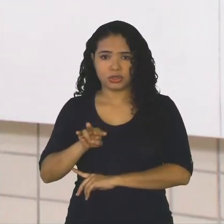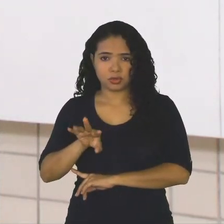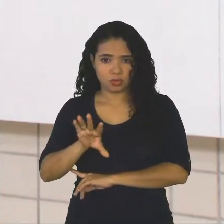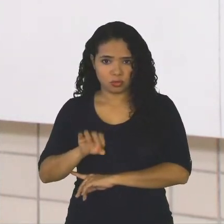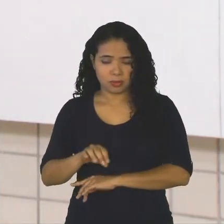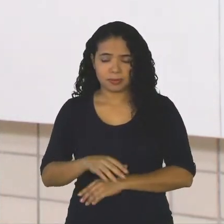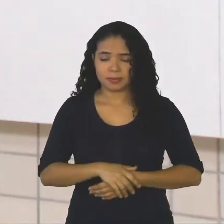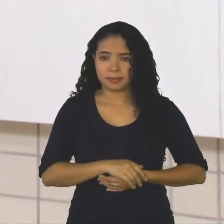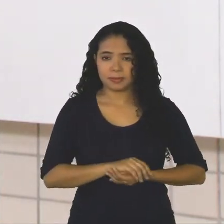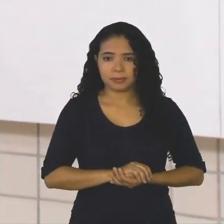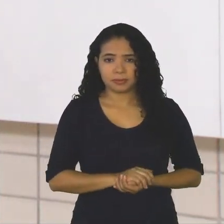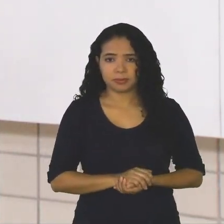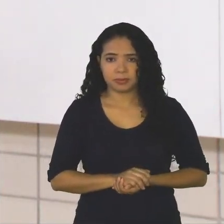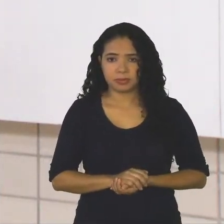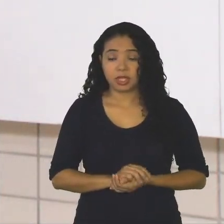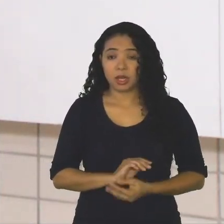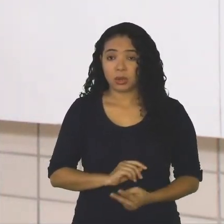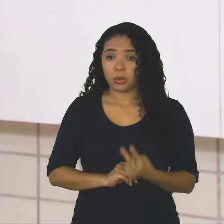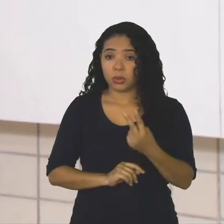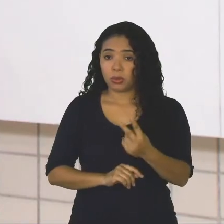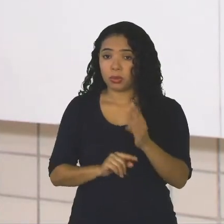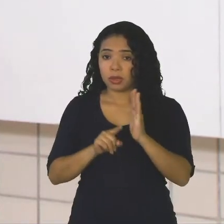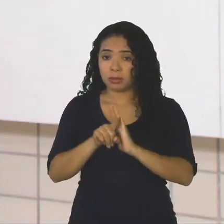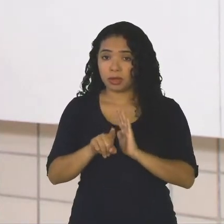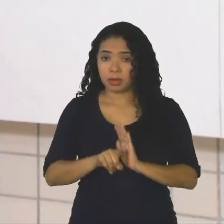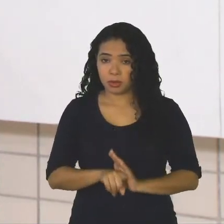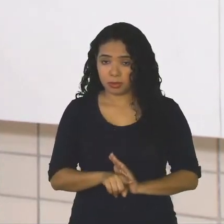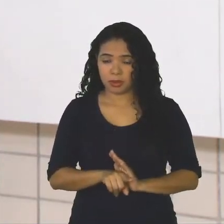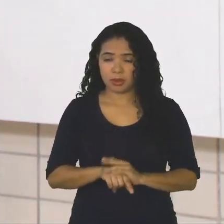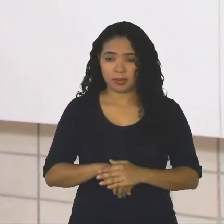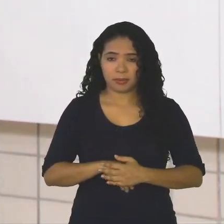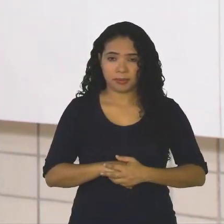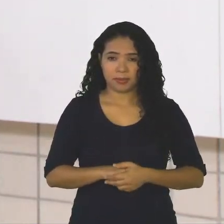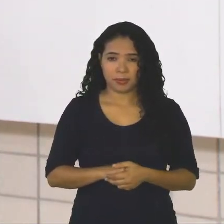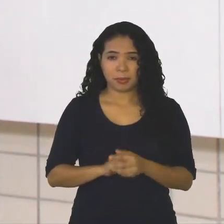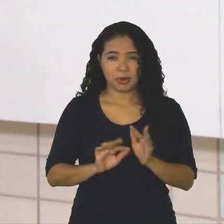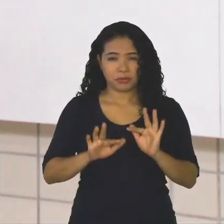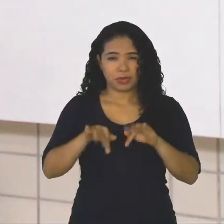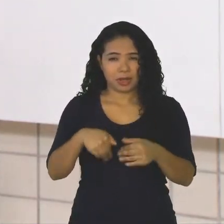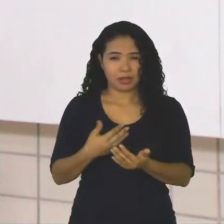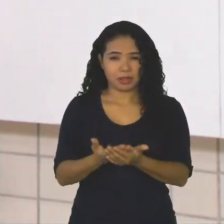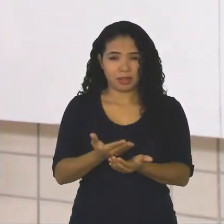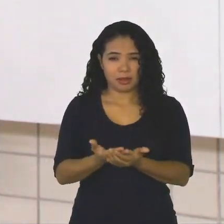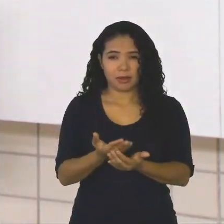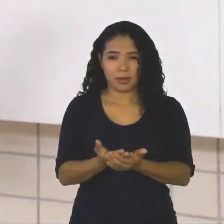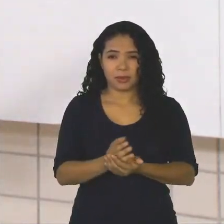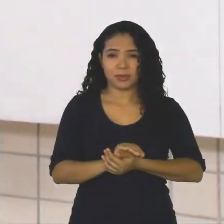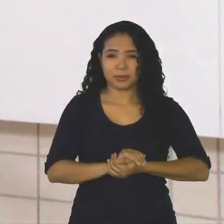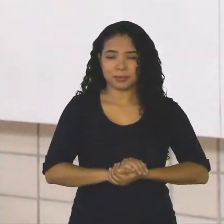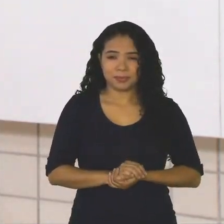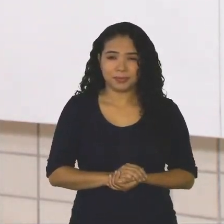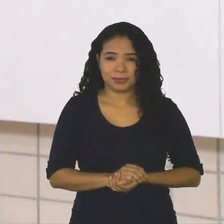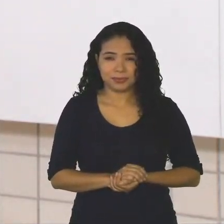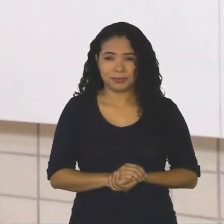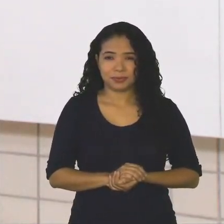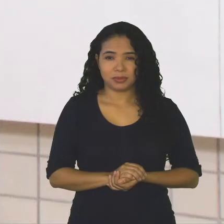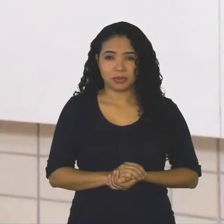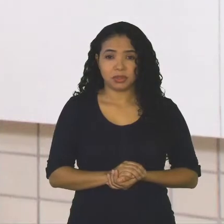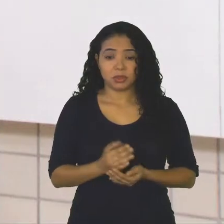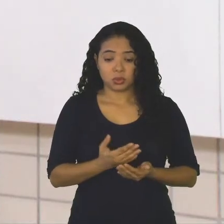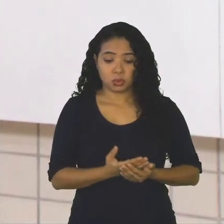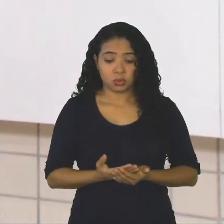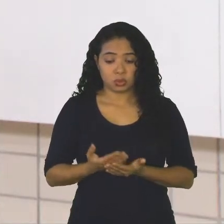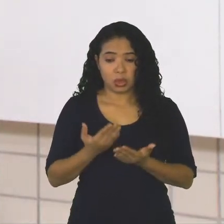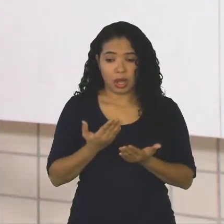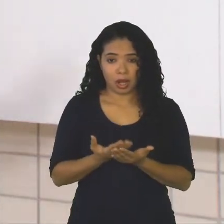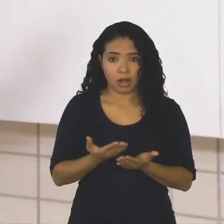para duas questões. Duas questões para a gente encerrar essa nossa aula, baseadas nesse estudo que nós tivemos